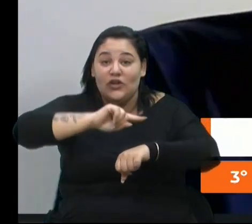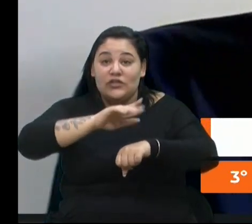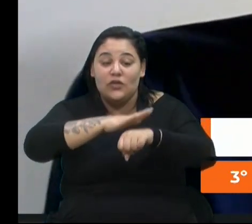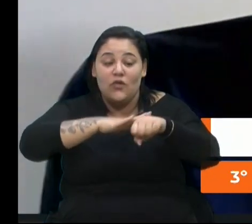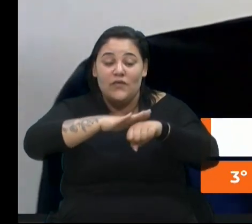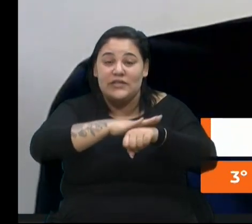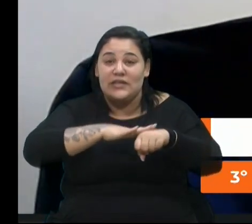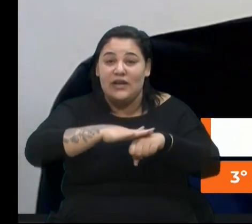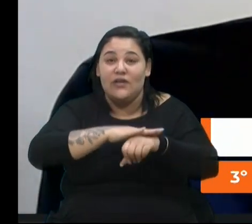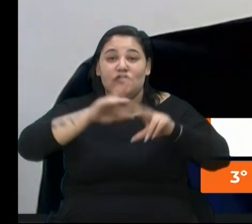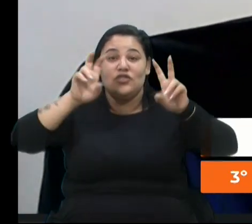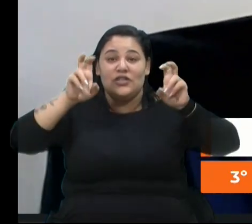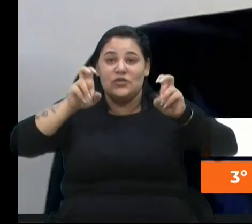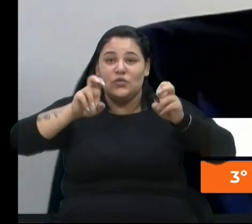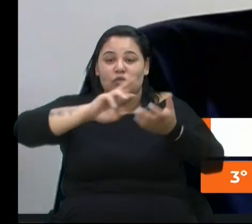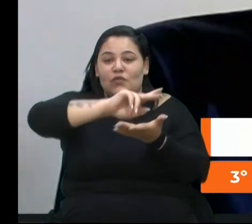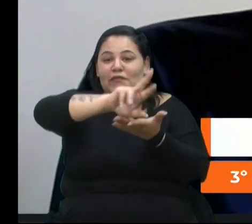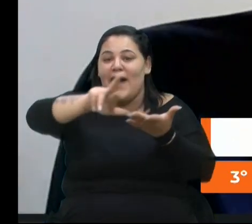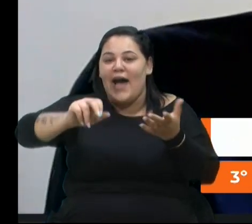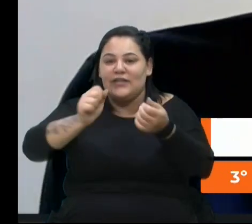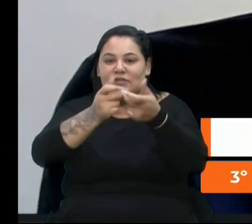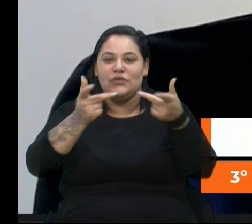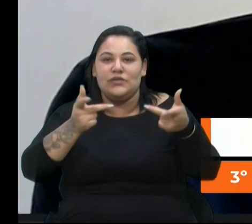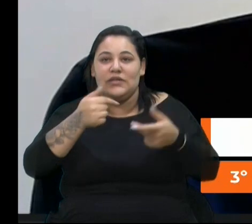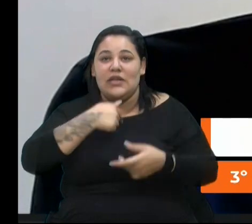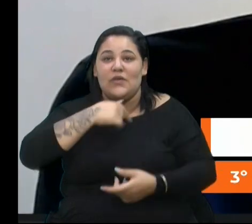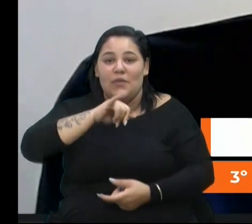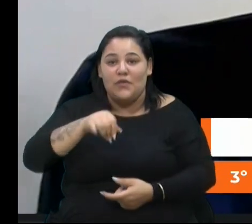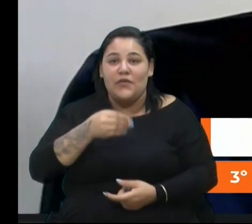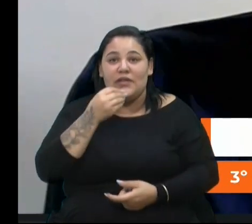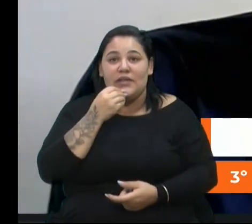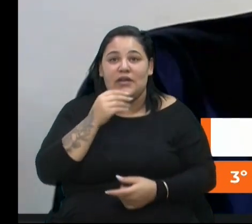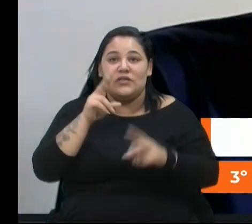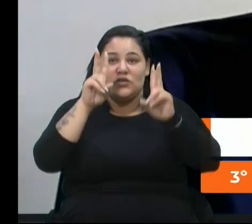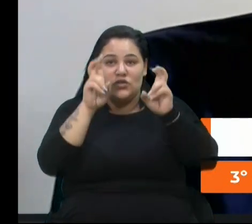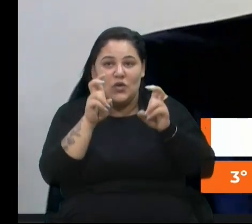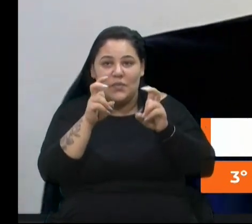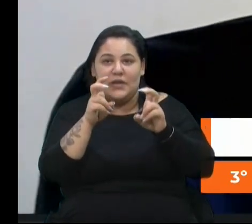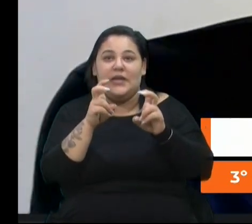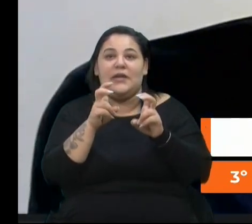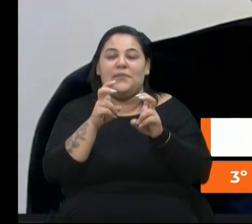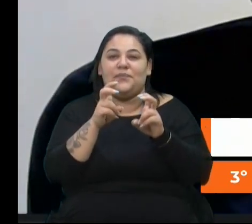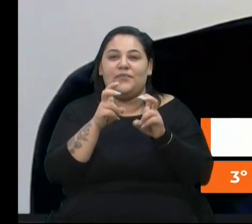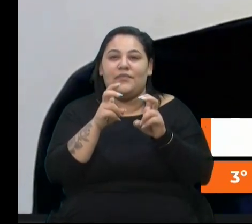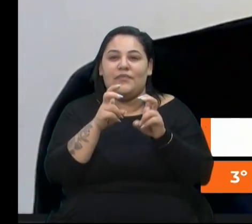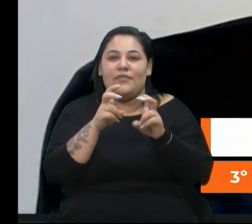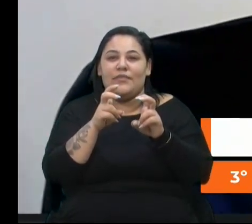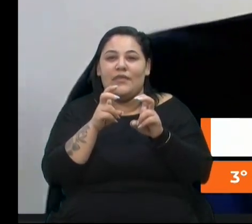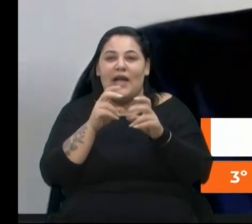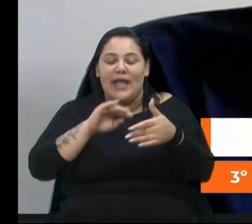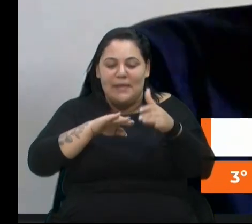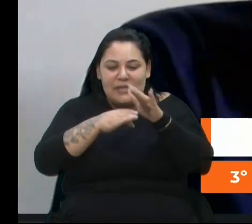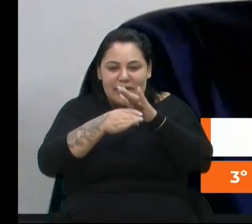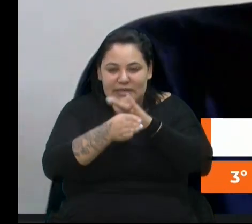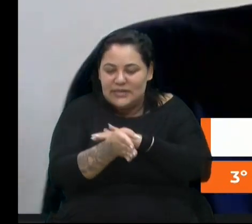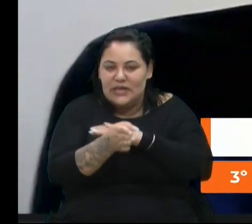assuntos aparentemente aleatórios, mas eu estava aproveitando para falar com eles de resiliência, aproveitando para falar com eles